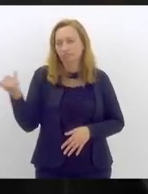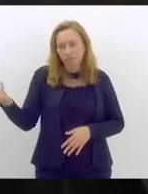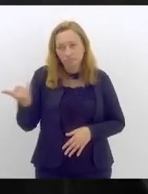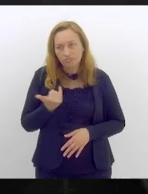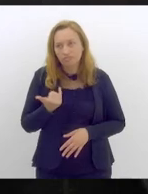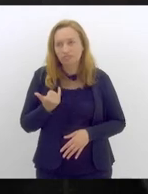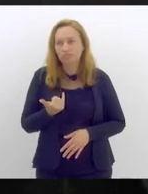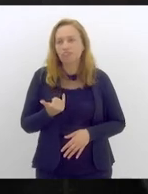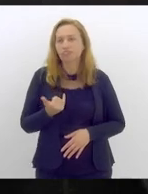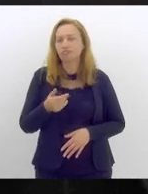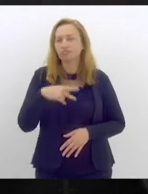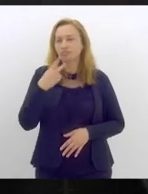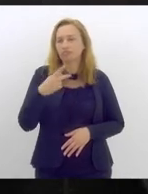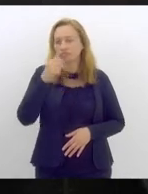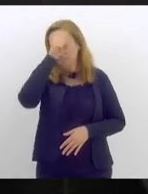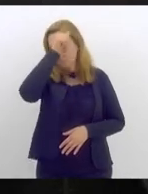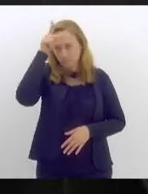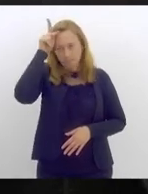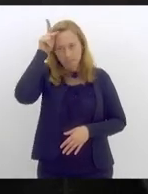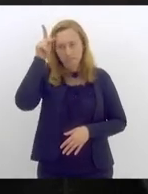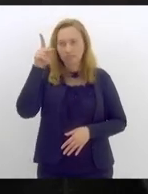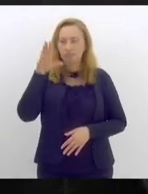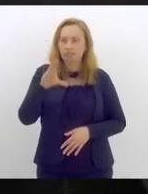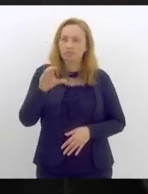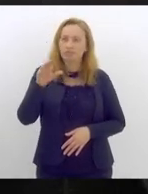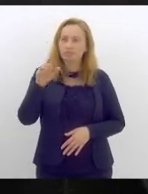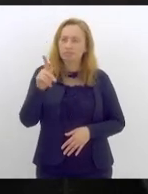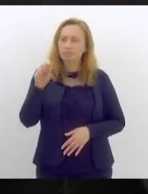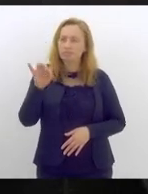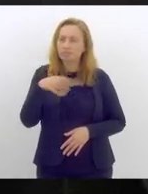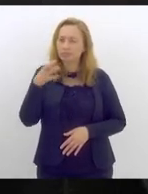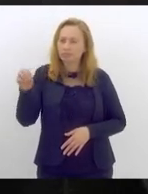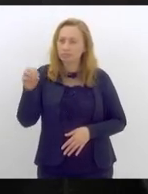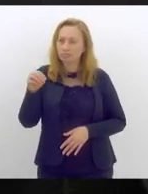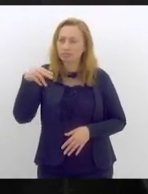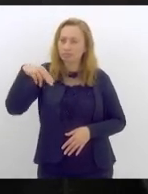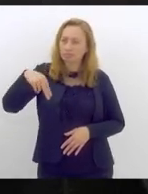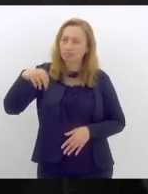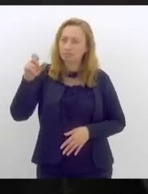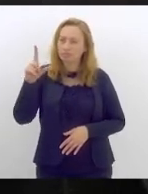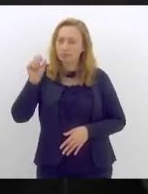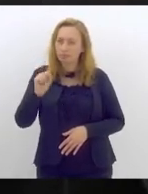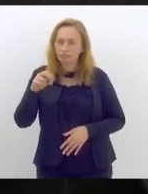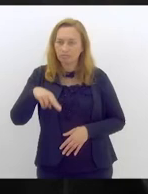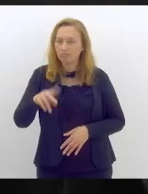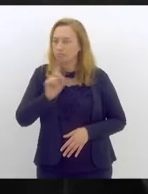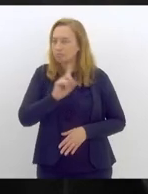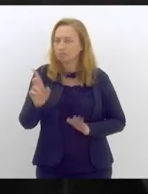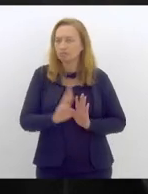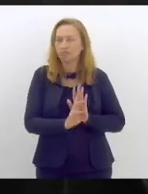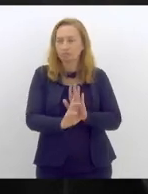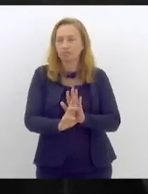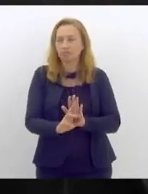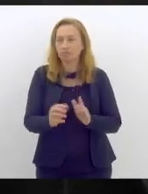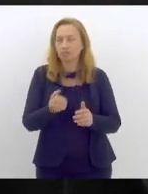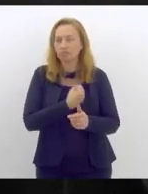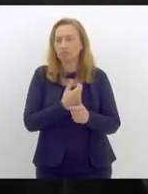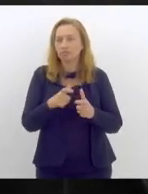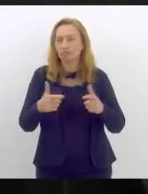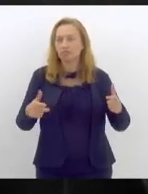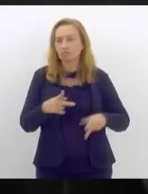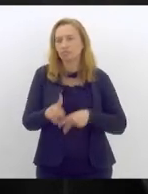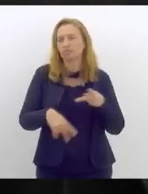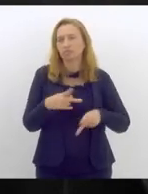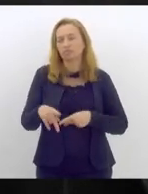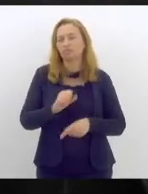essa fala do prefeito Capitão Nelson não me representa não representa grande parte da população de São Gonçalo tem